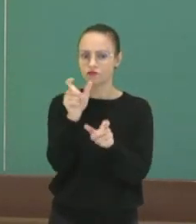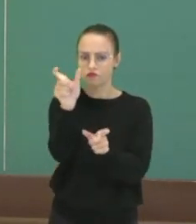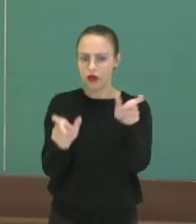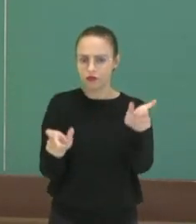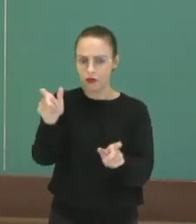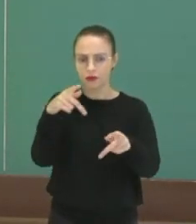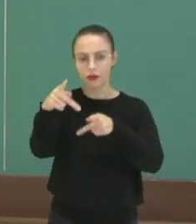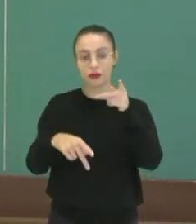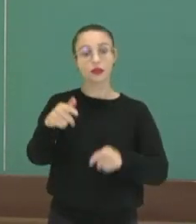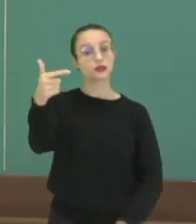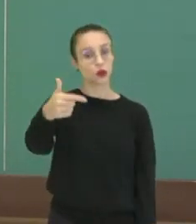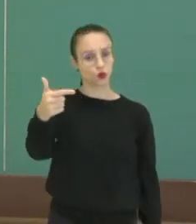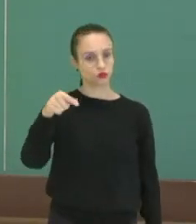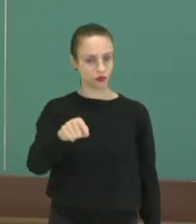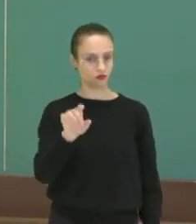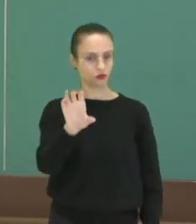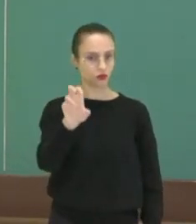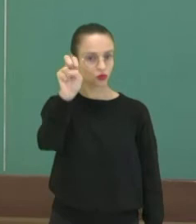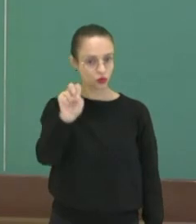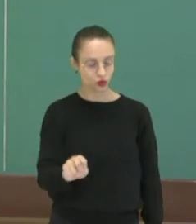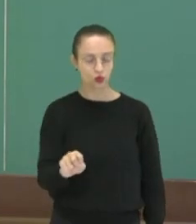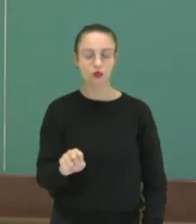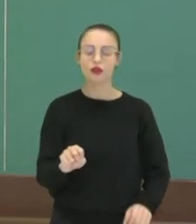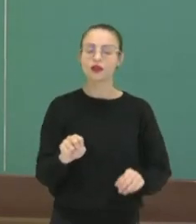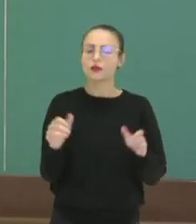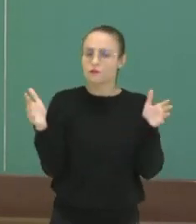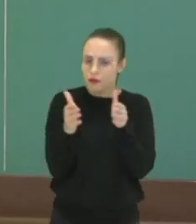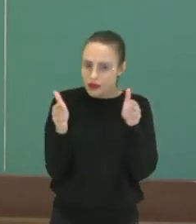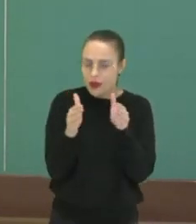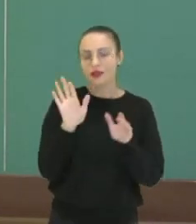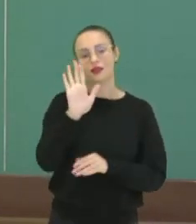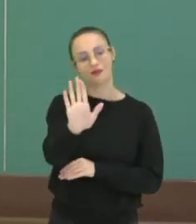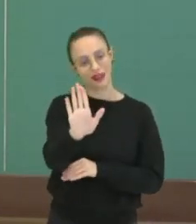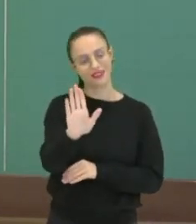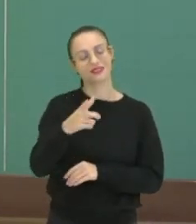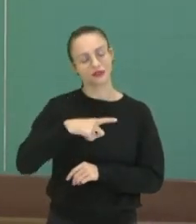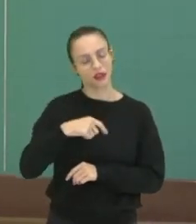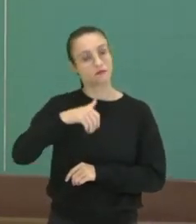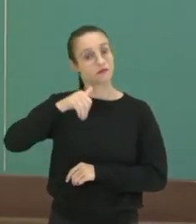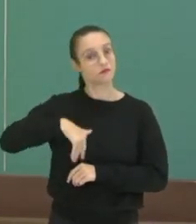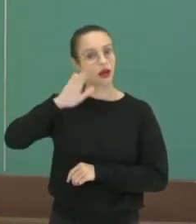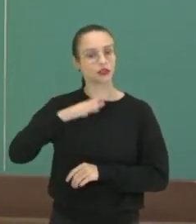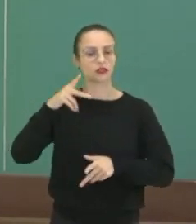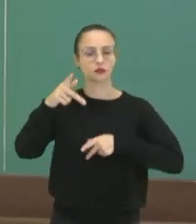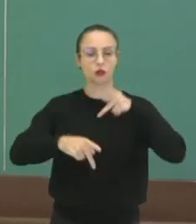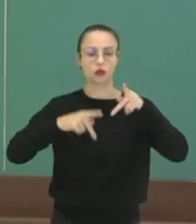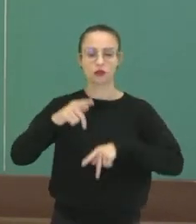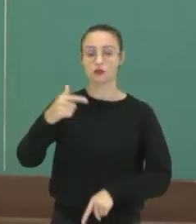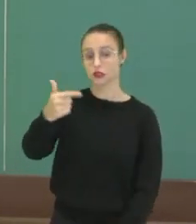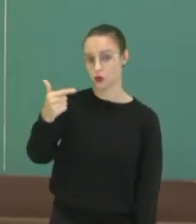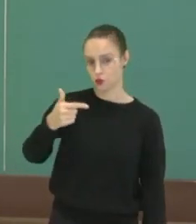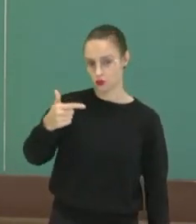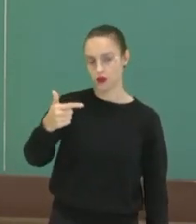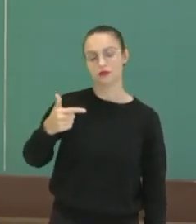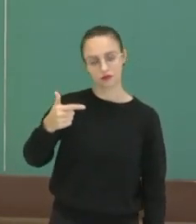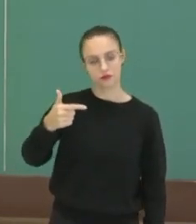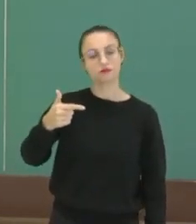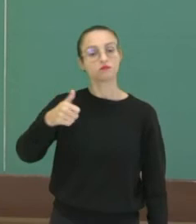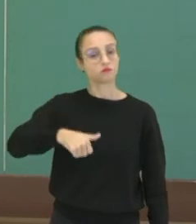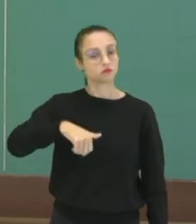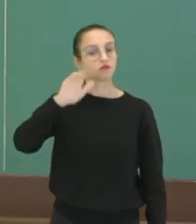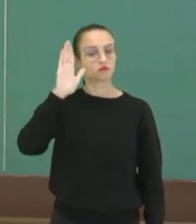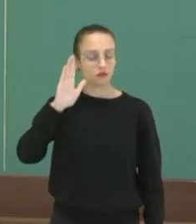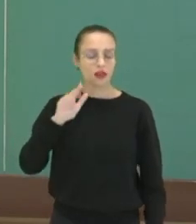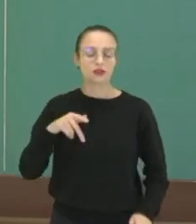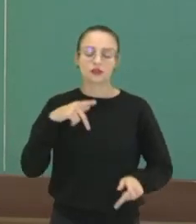é a segunda mais povoada. Em área ela é pequena, mas em ocupação populacional ela é uma das que está